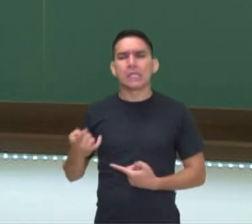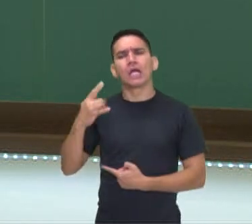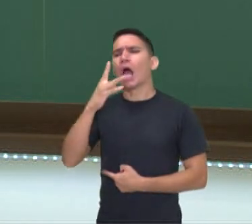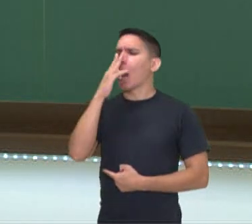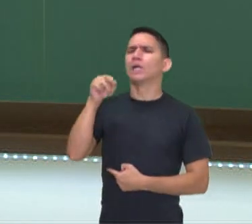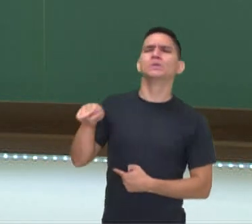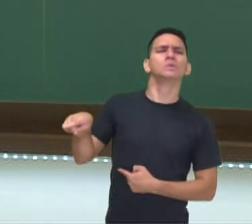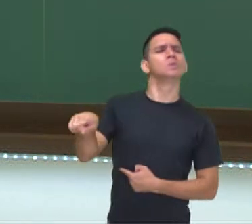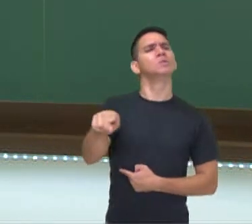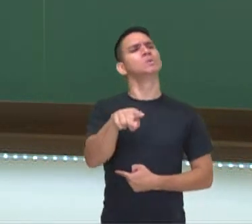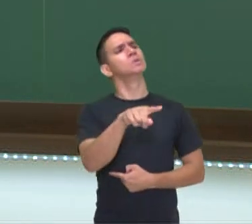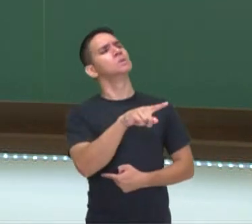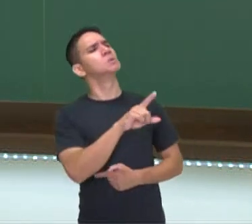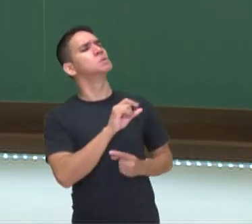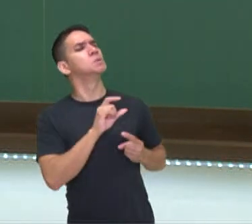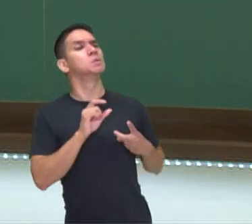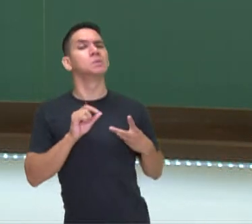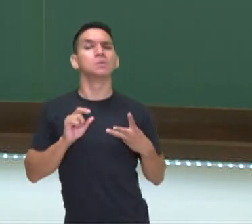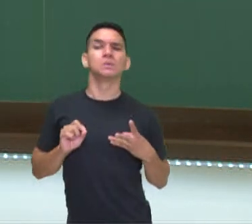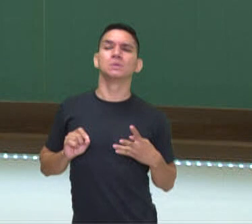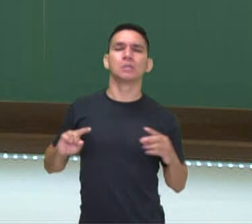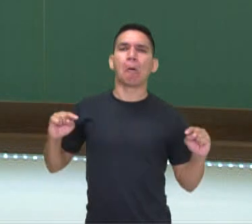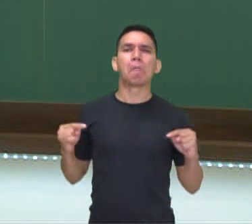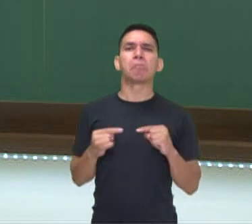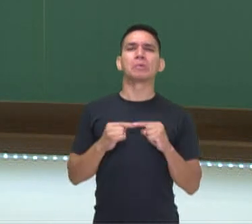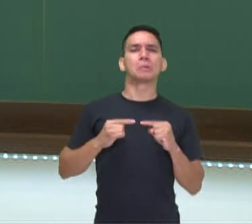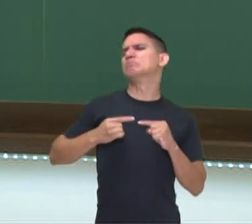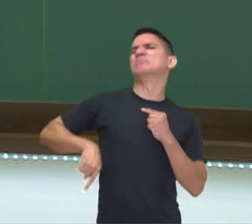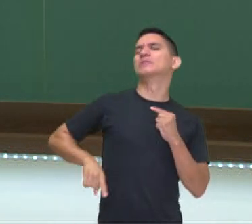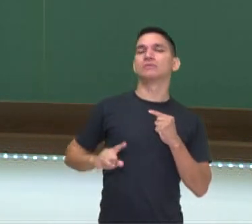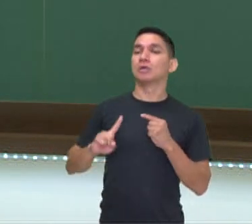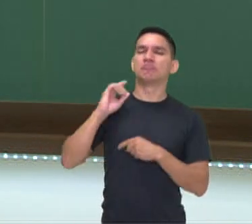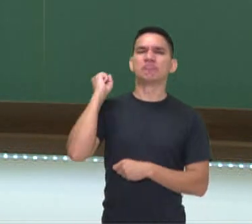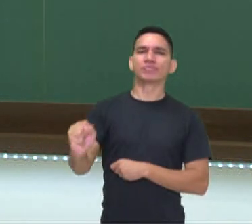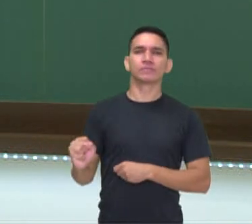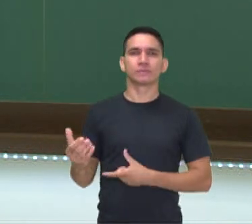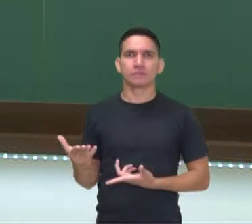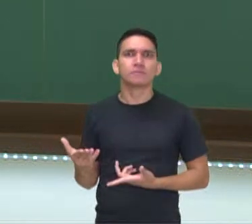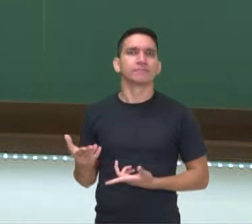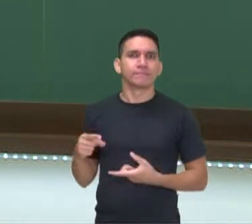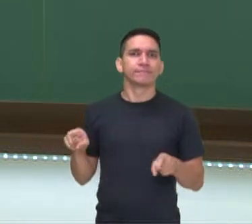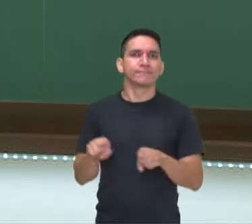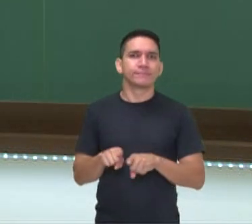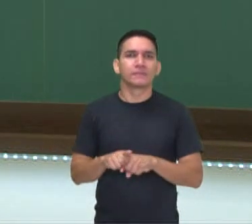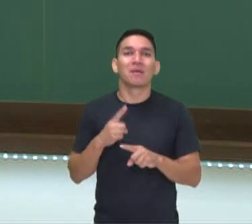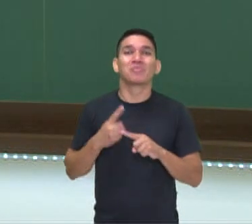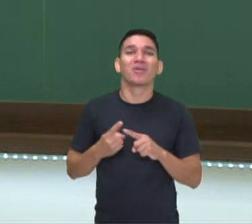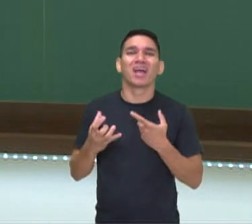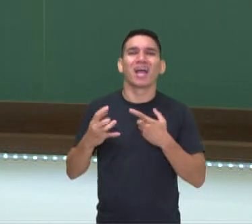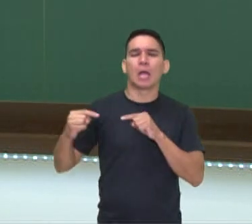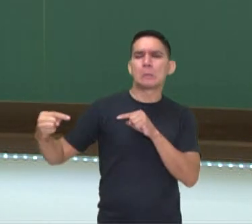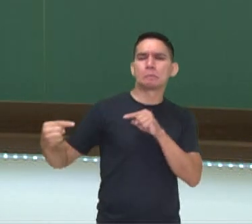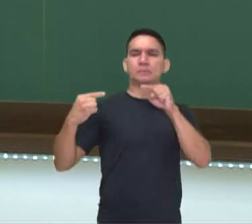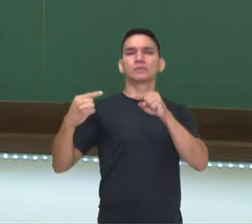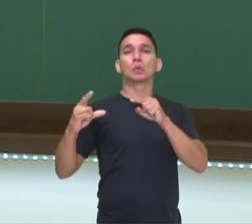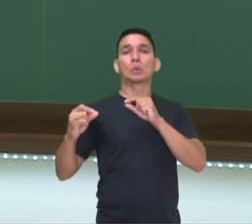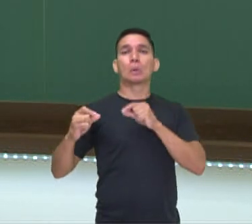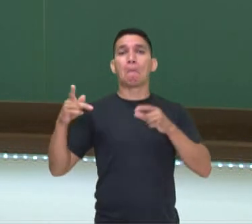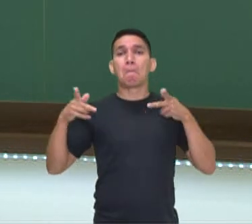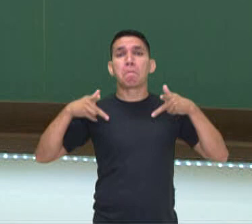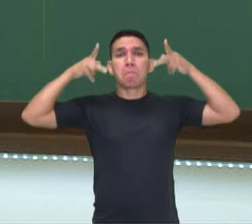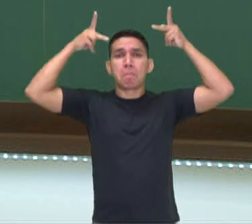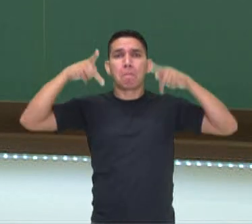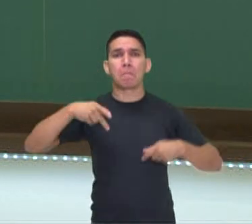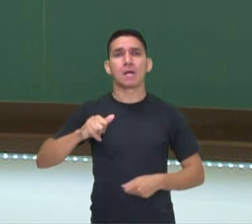que tinha colegas ali que não fazia parte, né? Até teve o tal do Paul, que foi disputar o papado com ele, acabou perdendo por